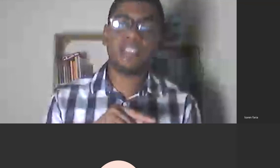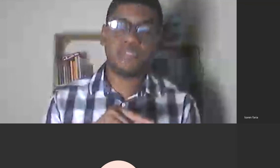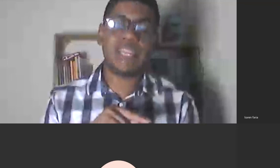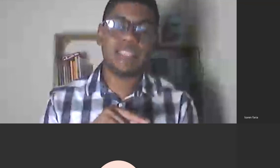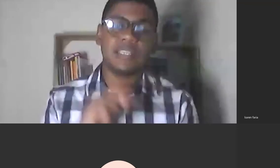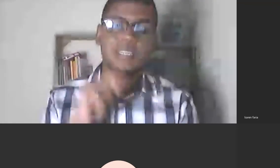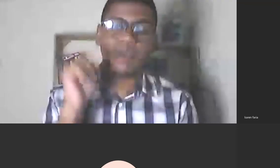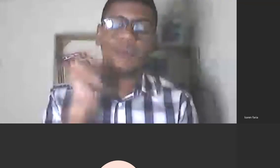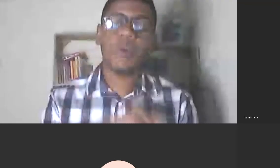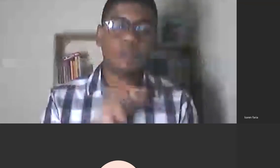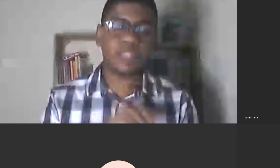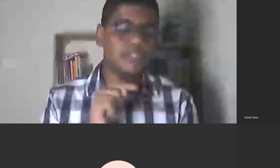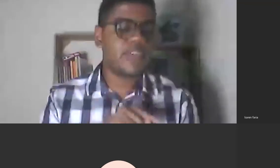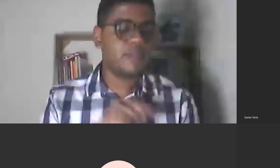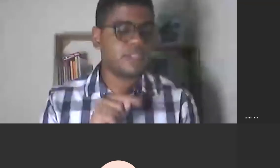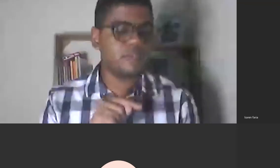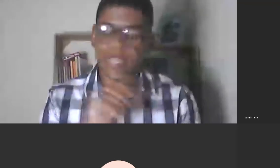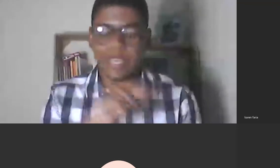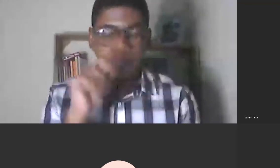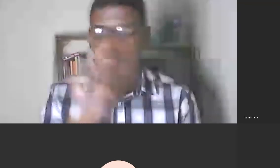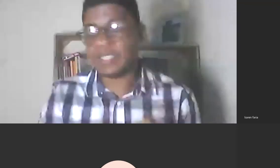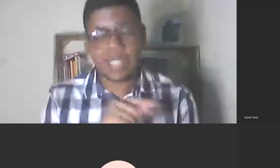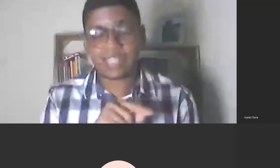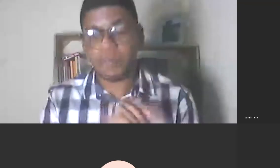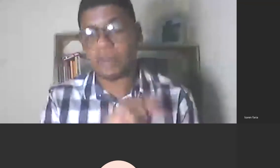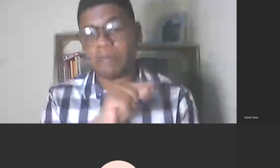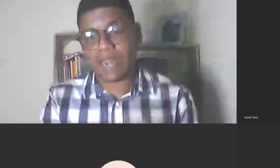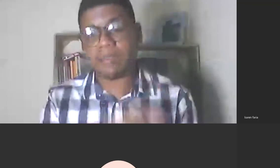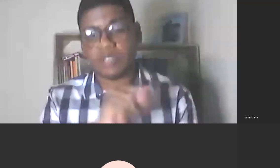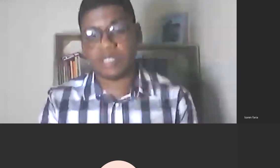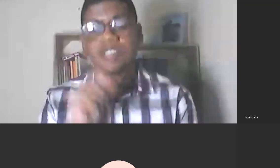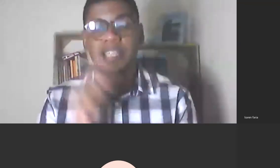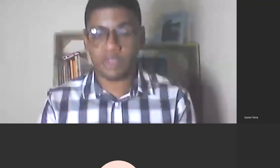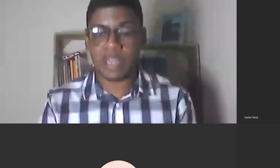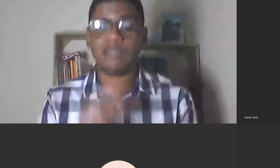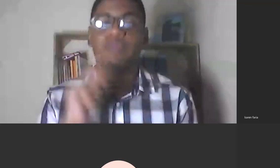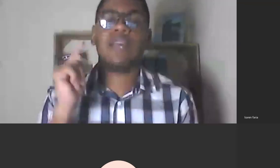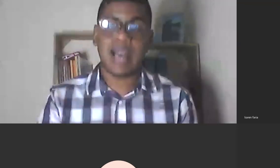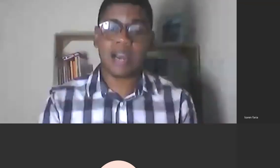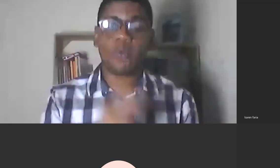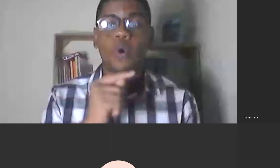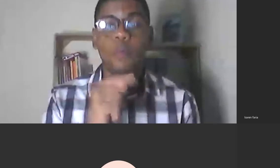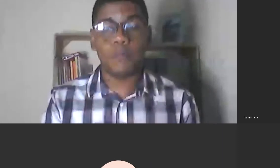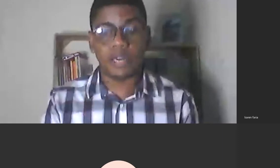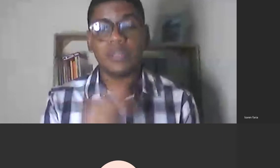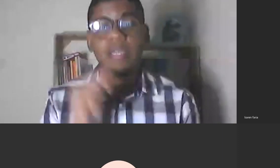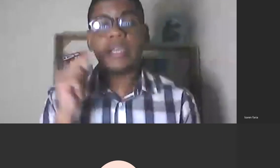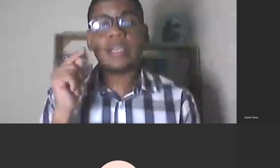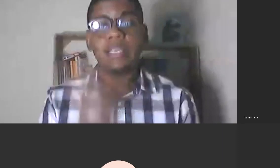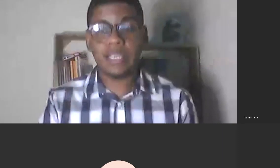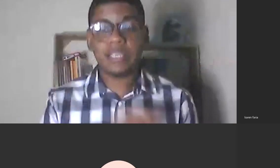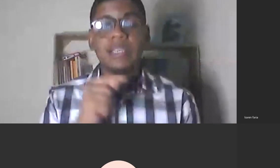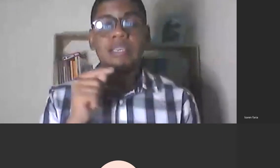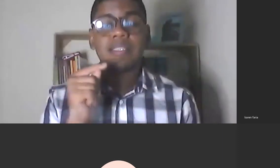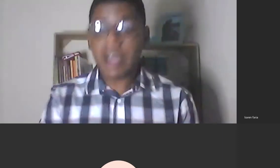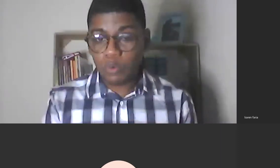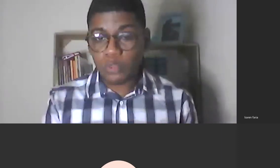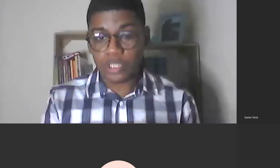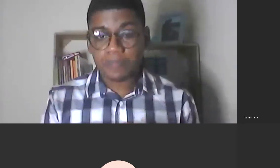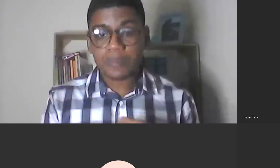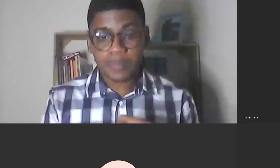depois a gente finaliza, então, com esses verbos, com esses sinais que eu vou preparar para vocês relacionados a corpo humano